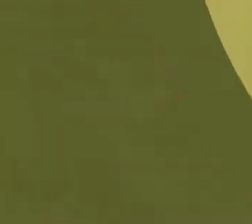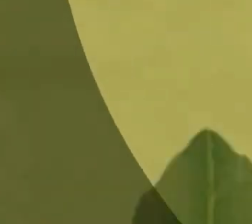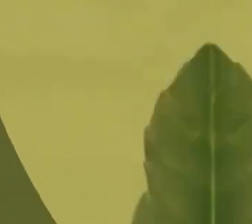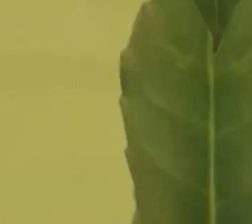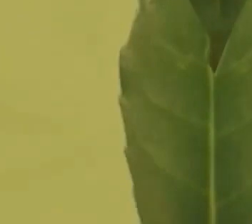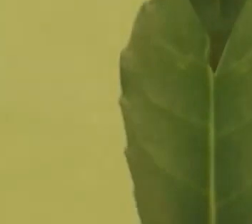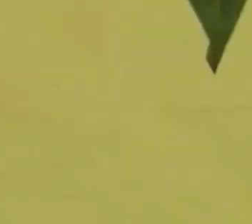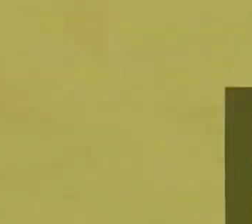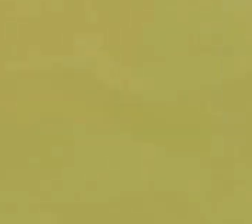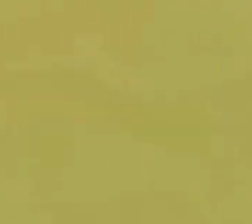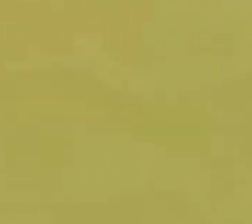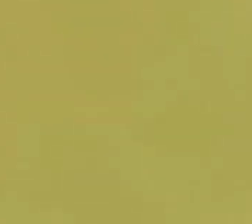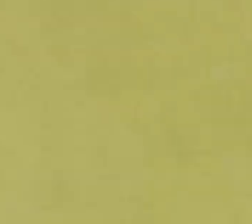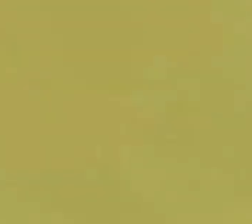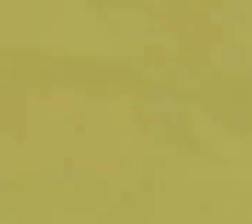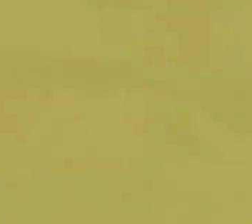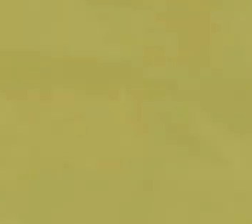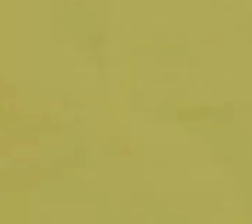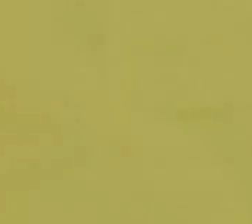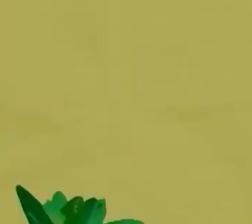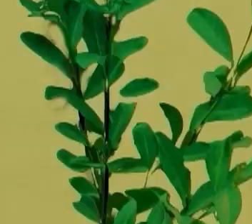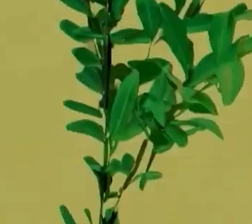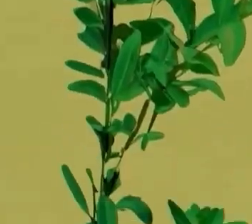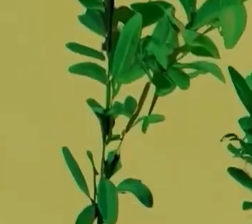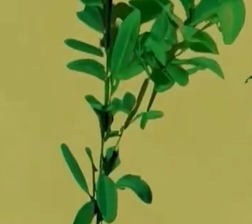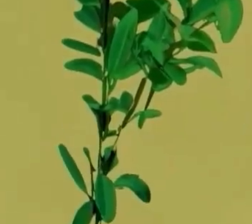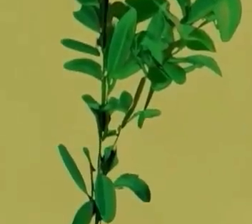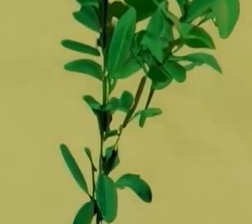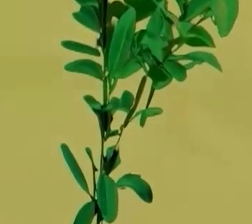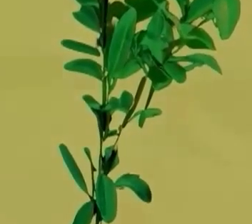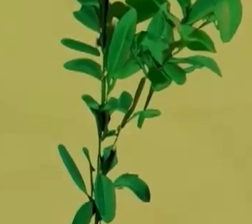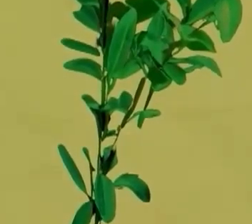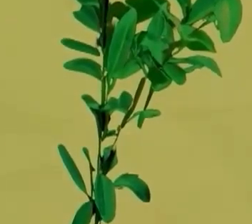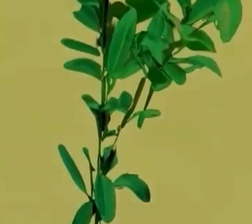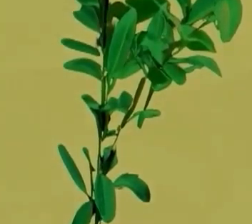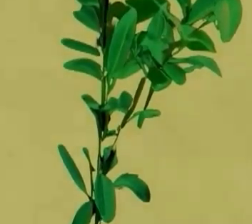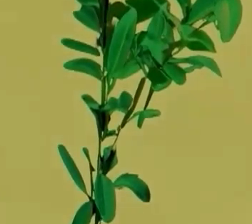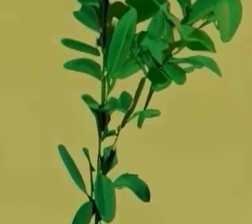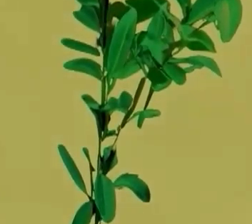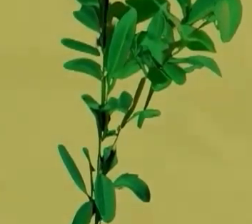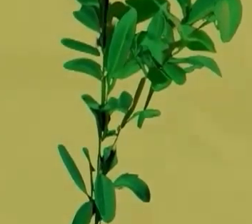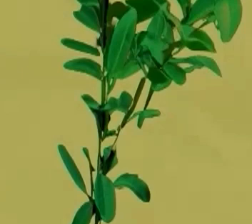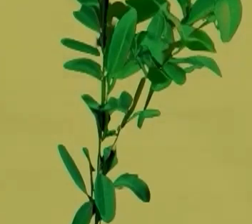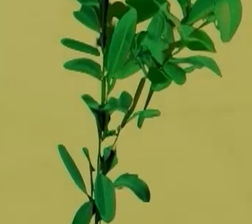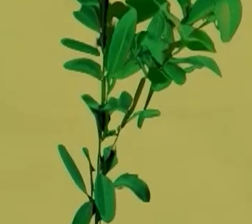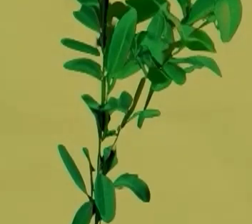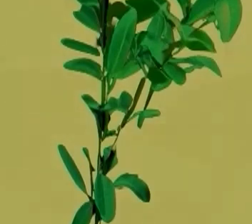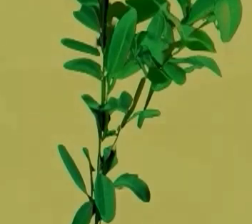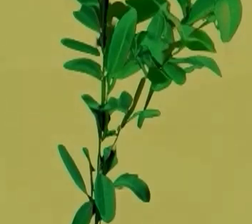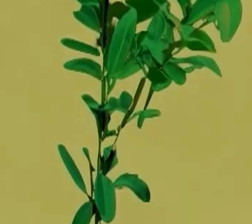do Estado. Erva mate, um patrimônio do Rio Grande do Sul.